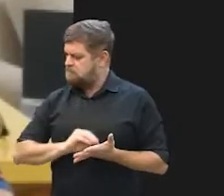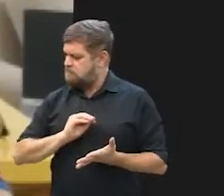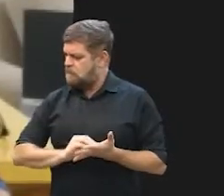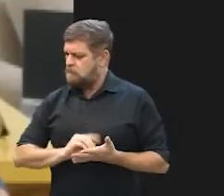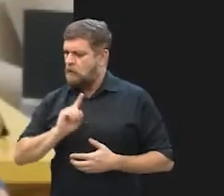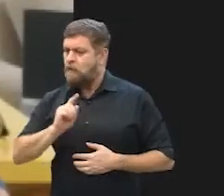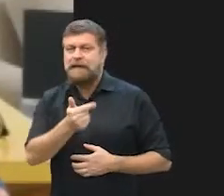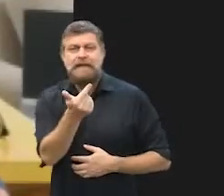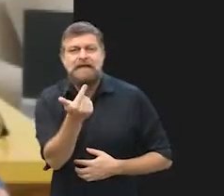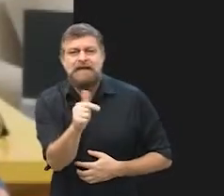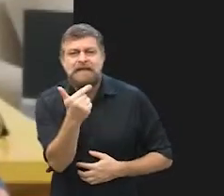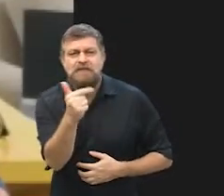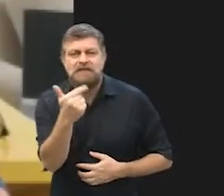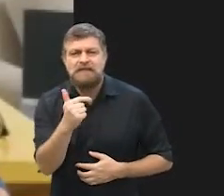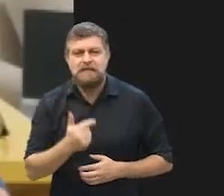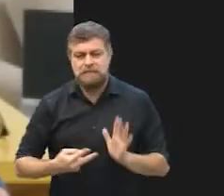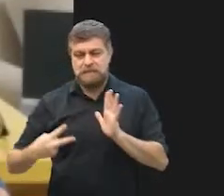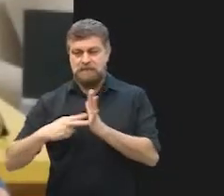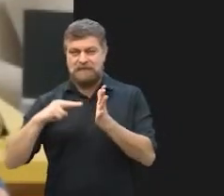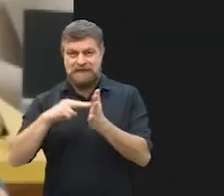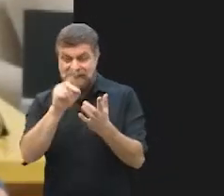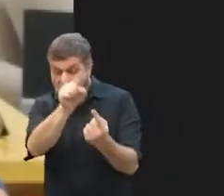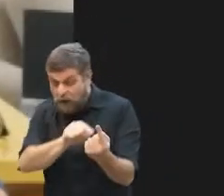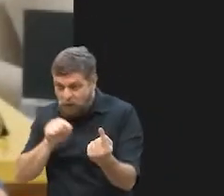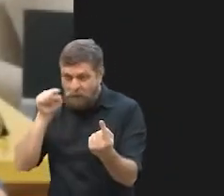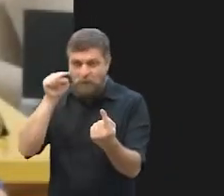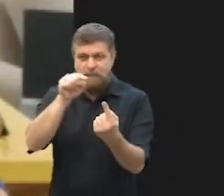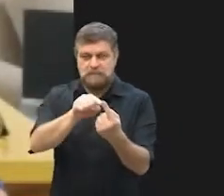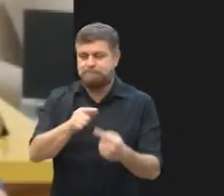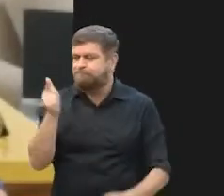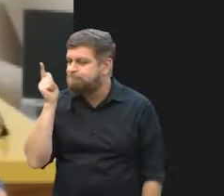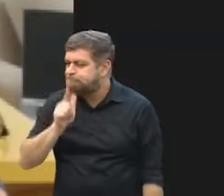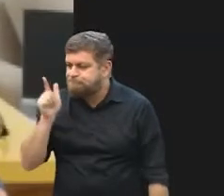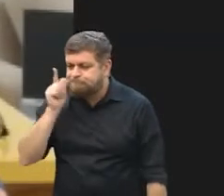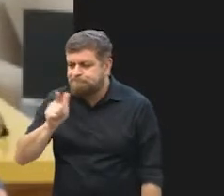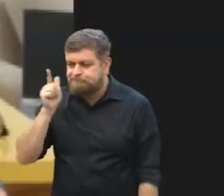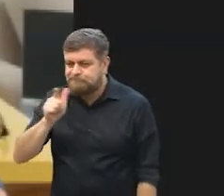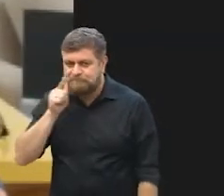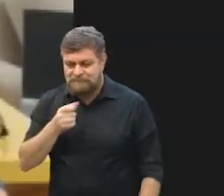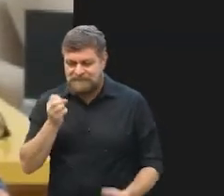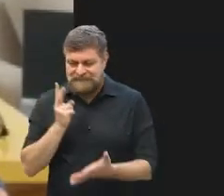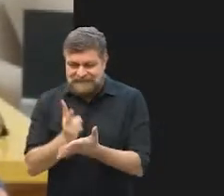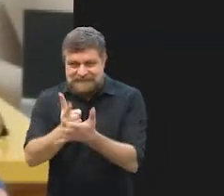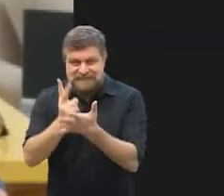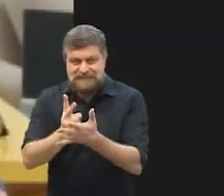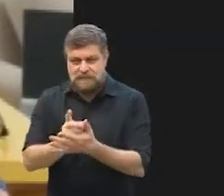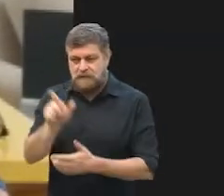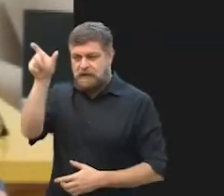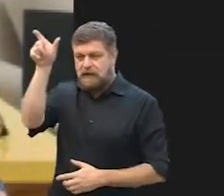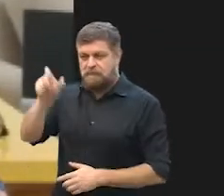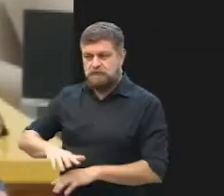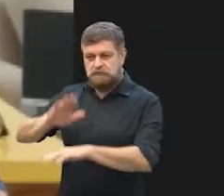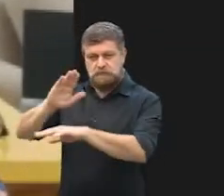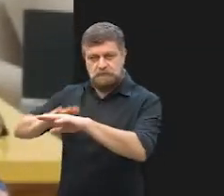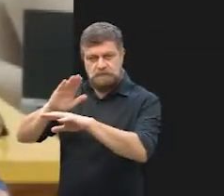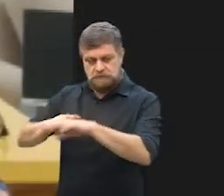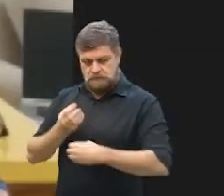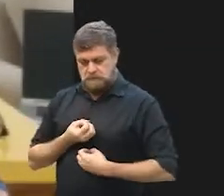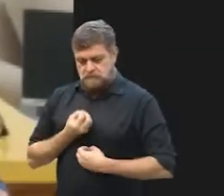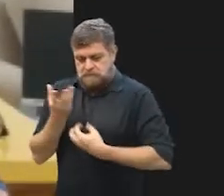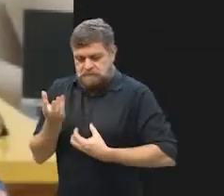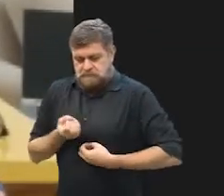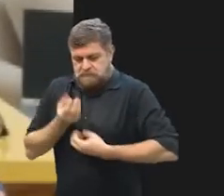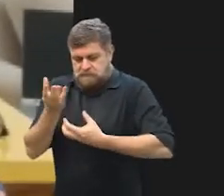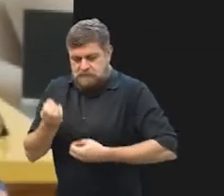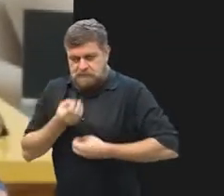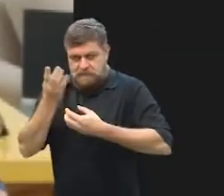está faltando, do sentido que ele quer alcançar e não consegue. Então, toda vez que o poeta ou o narrador, um autor,